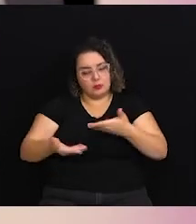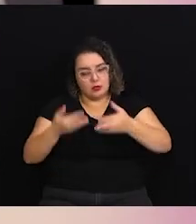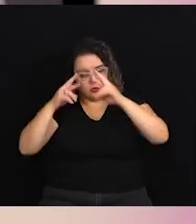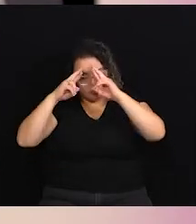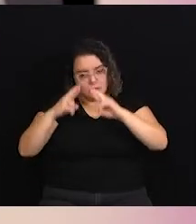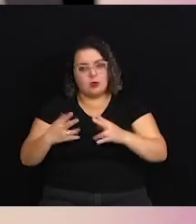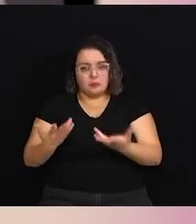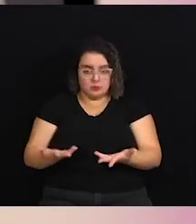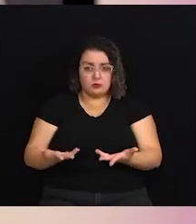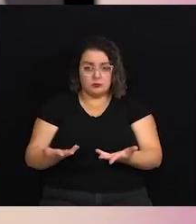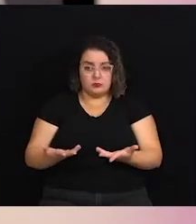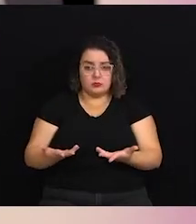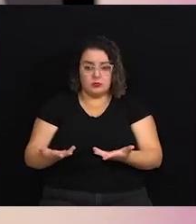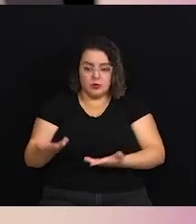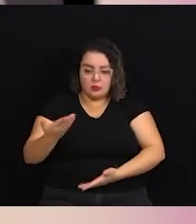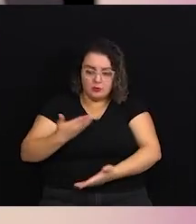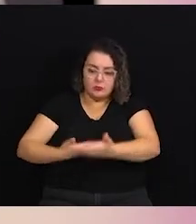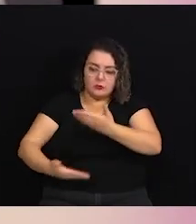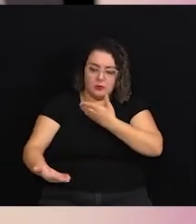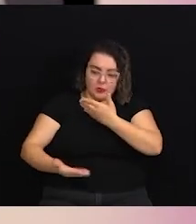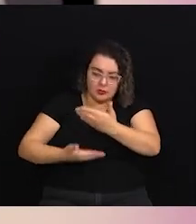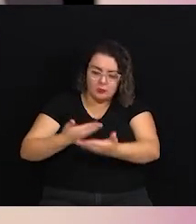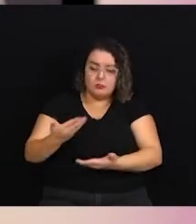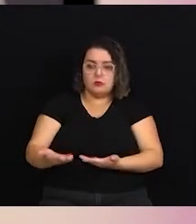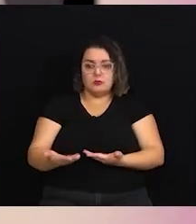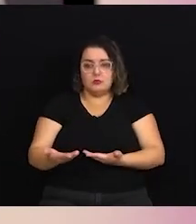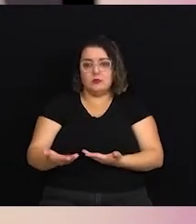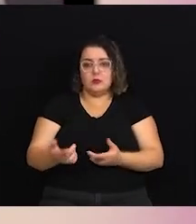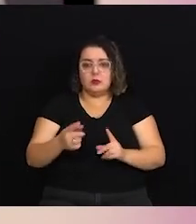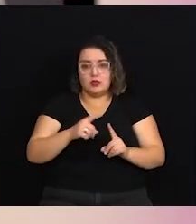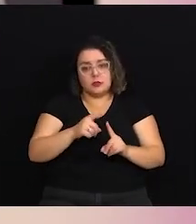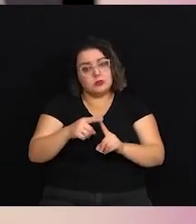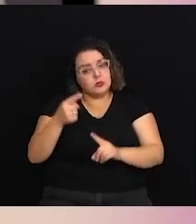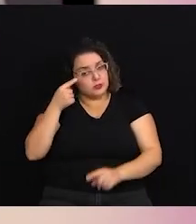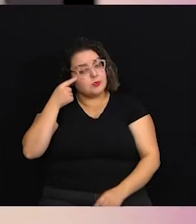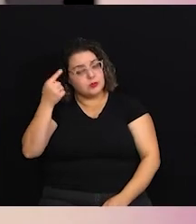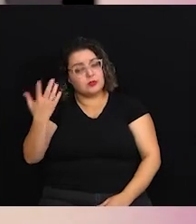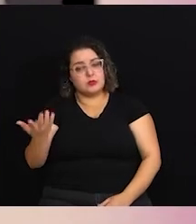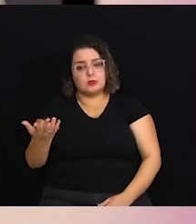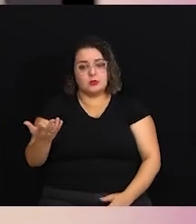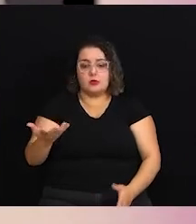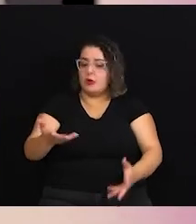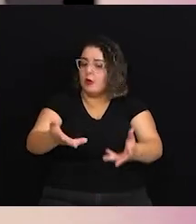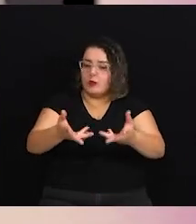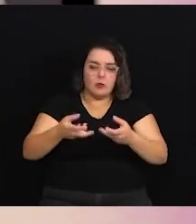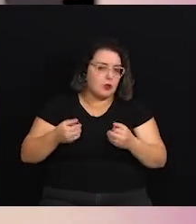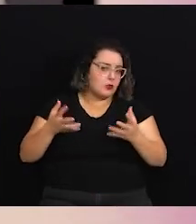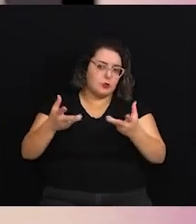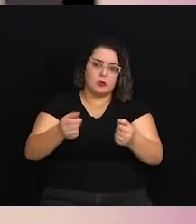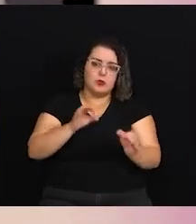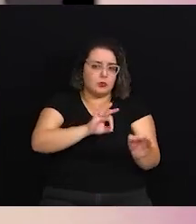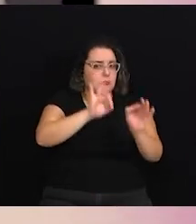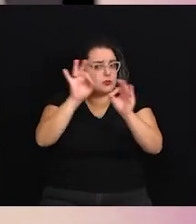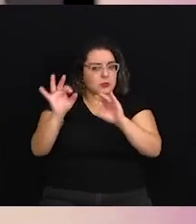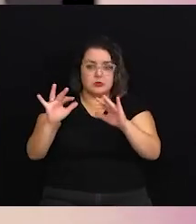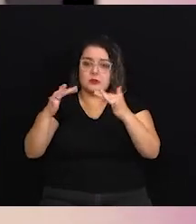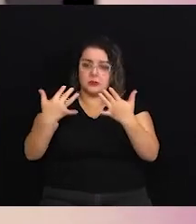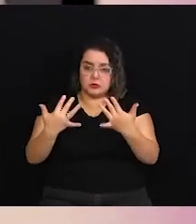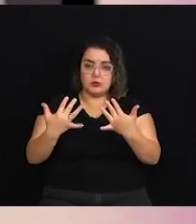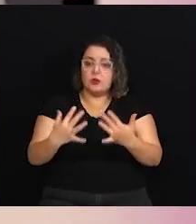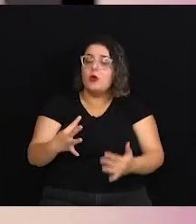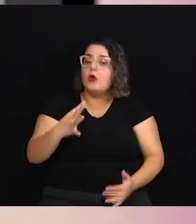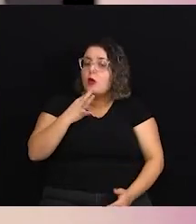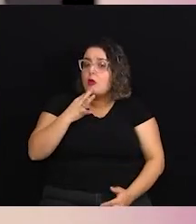a reboque então movimento roxo é esse tipo de espírito eu convido todas as pessoas que estão assistindo